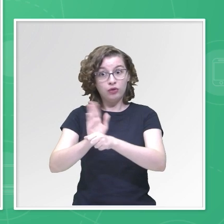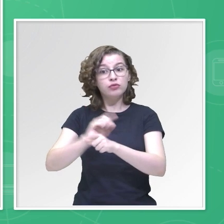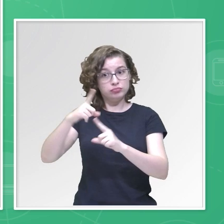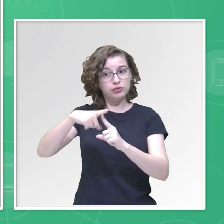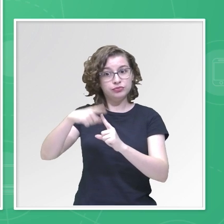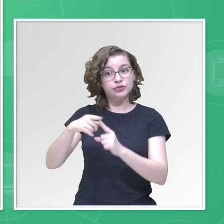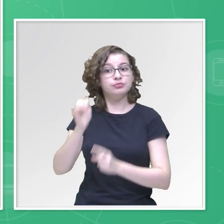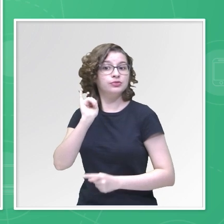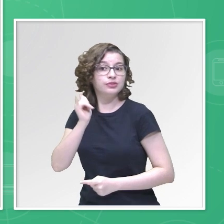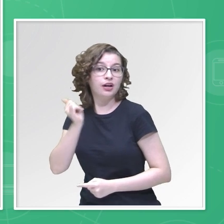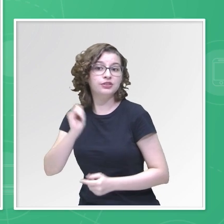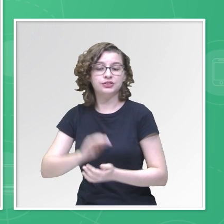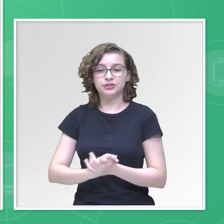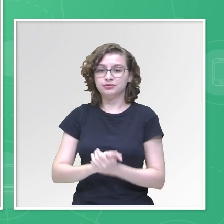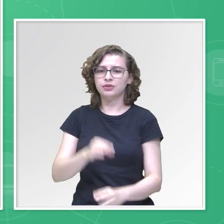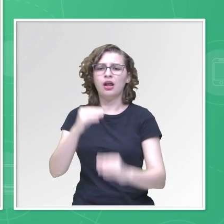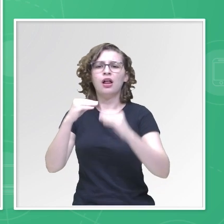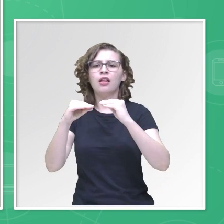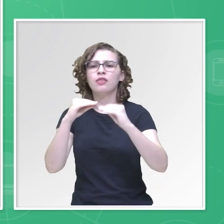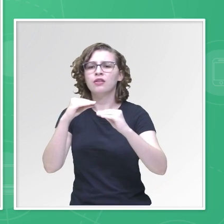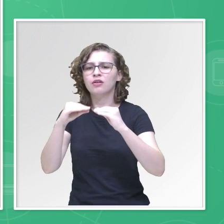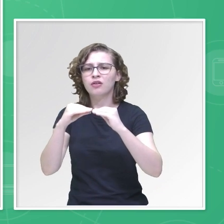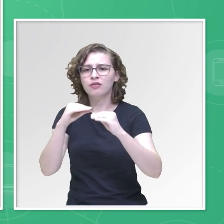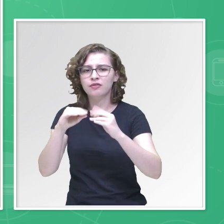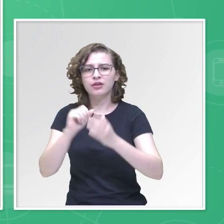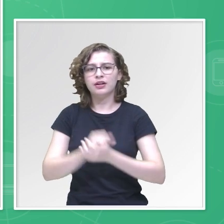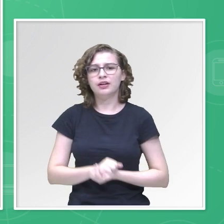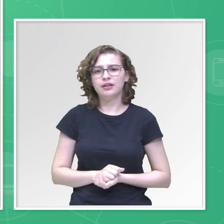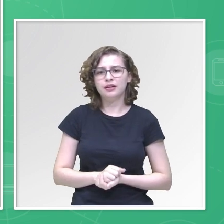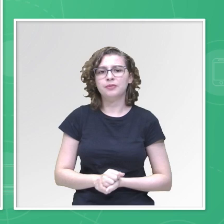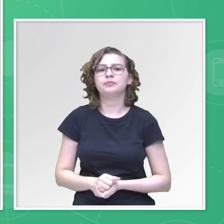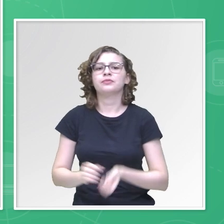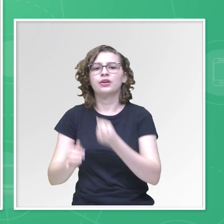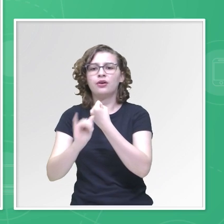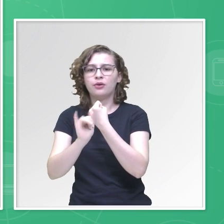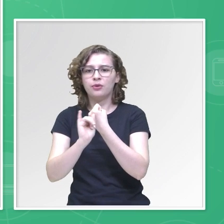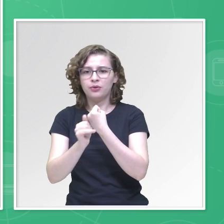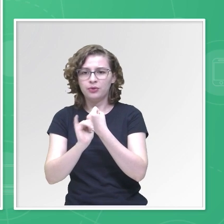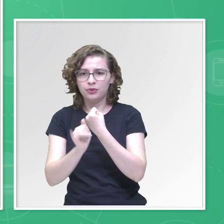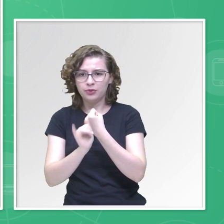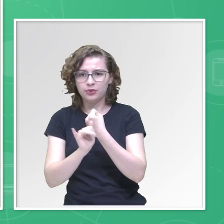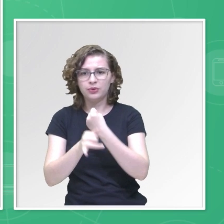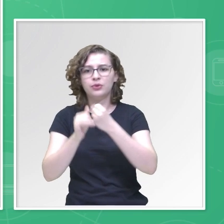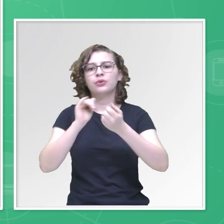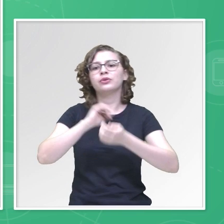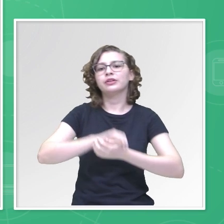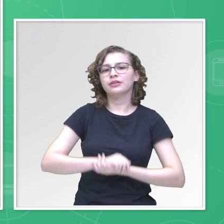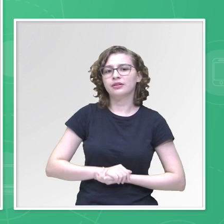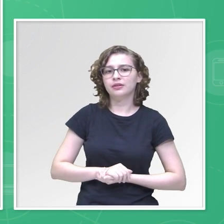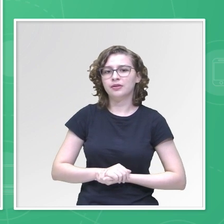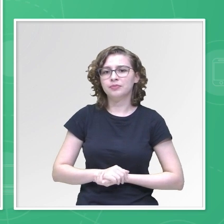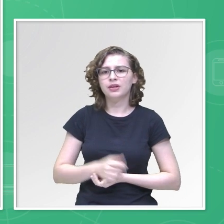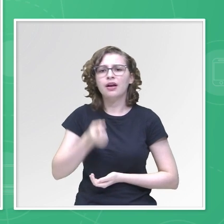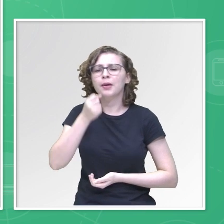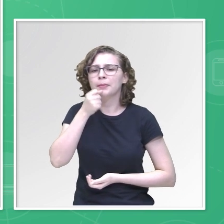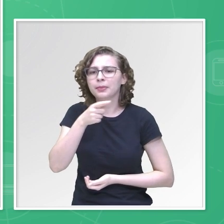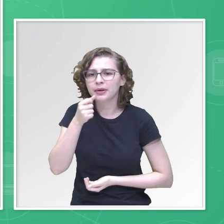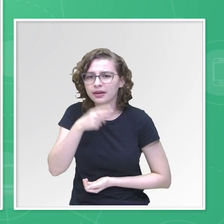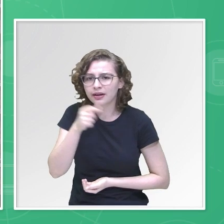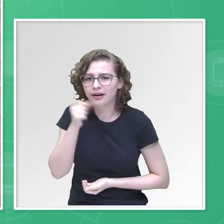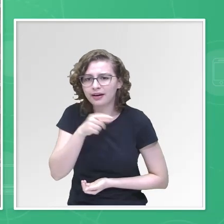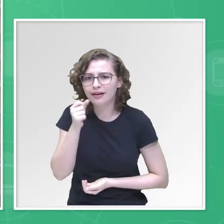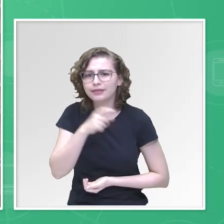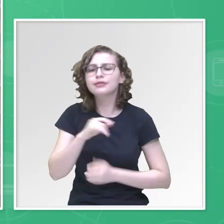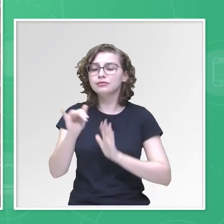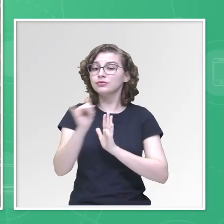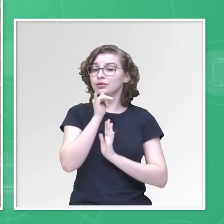e a novela o conto a crônica As fábulas as piadas todas são exemplos Aqui todos são exemplos